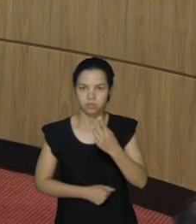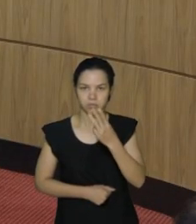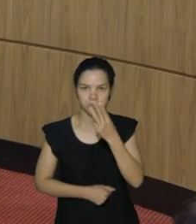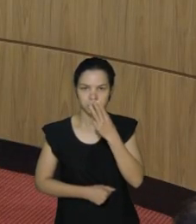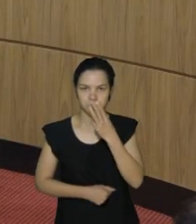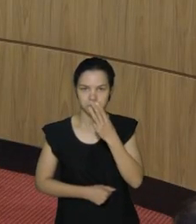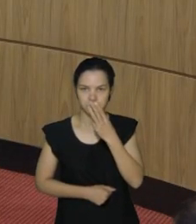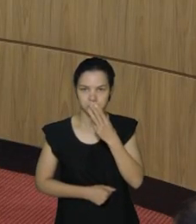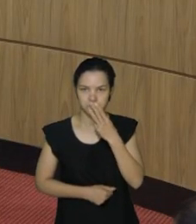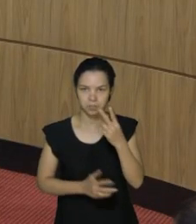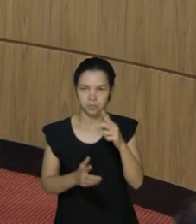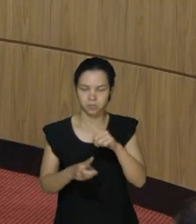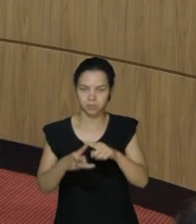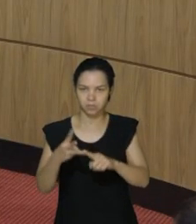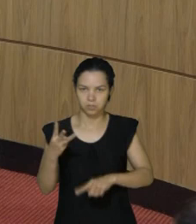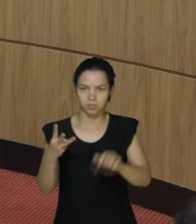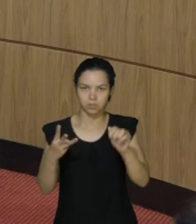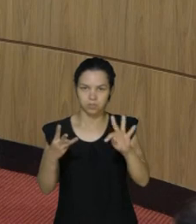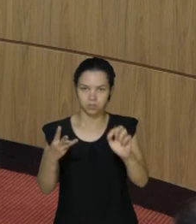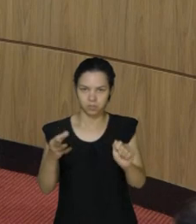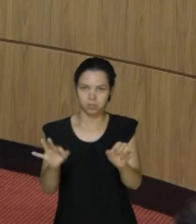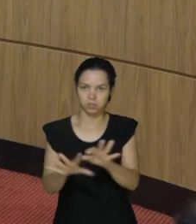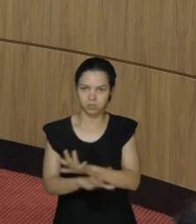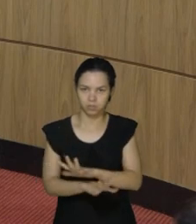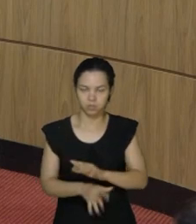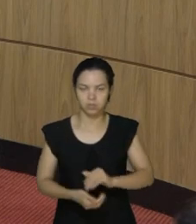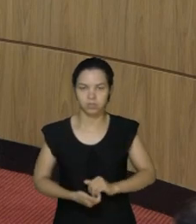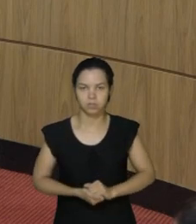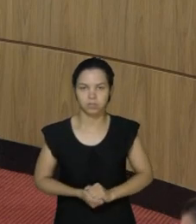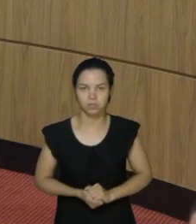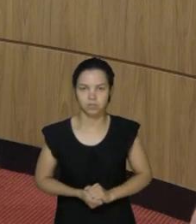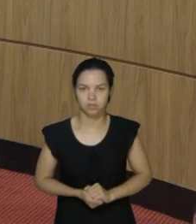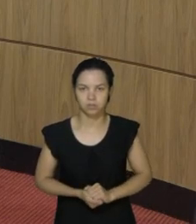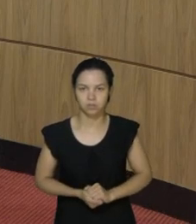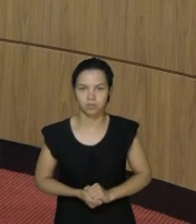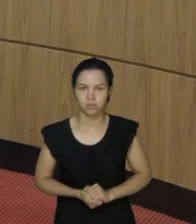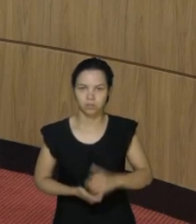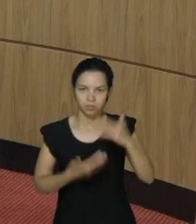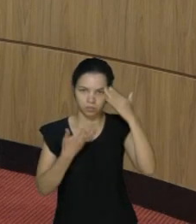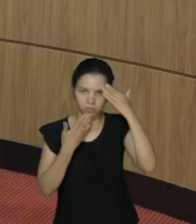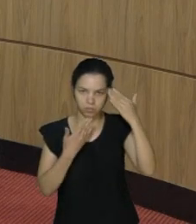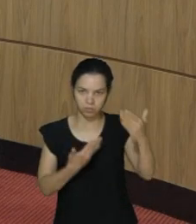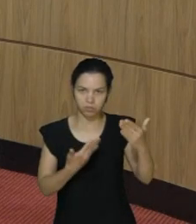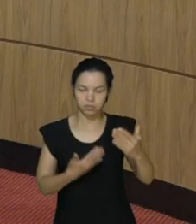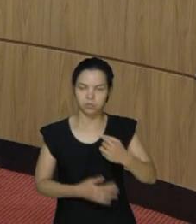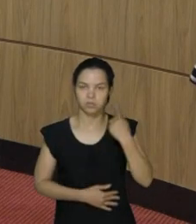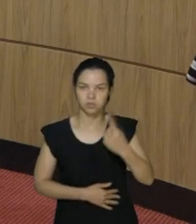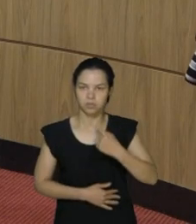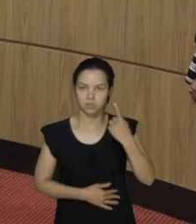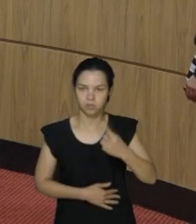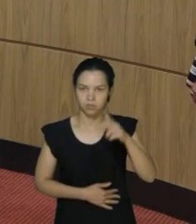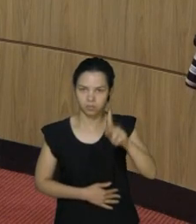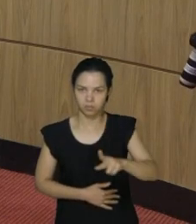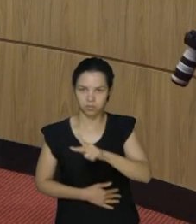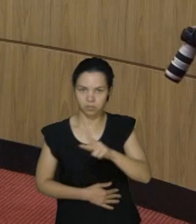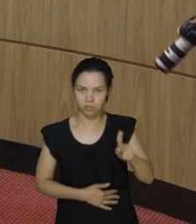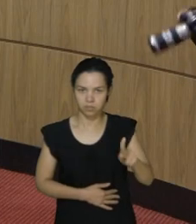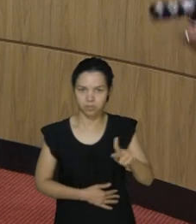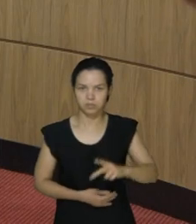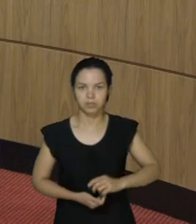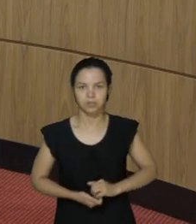Sopelsa, eram as três atas de hoje. Obrigado, deputado padre Pedro